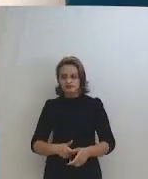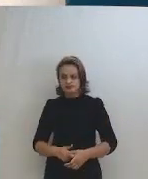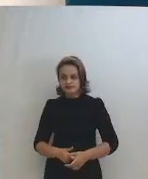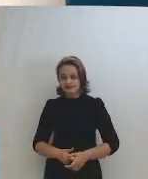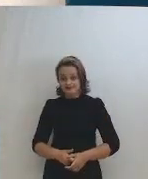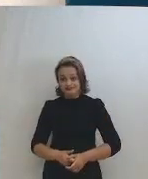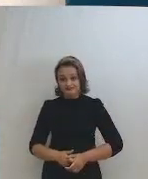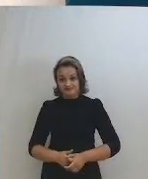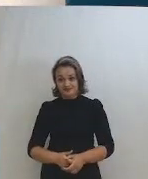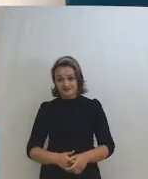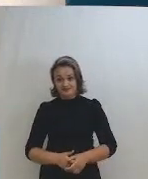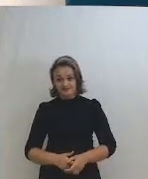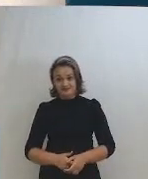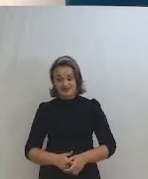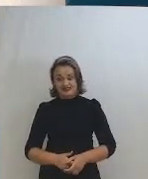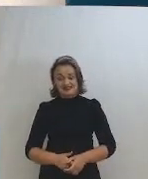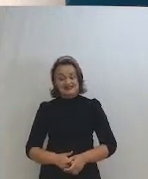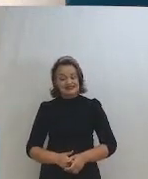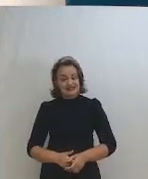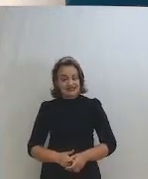Esse modus operandi do homicídio